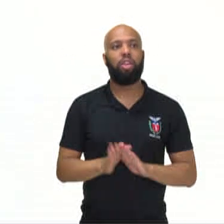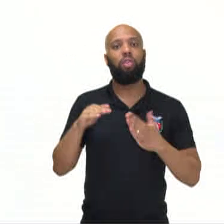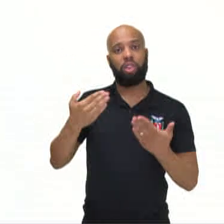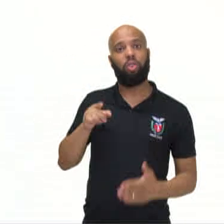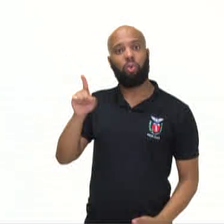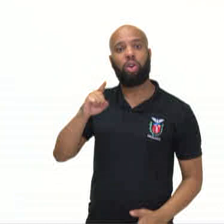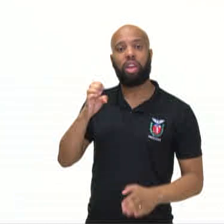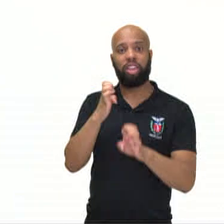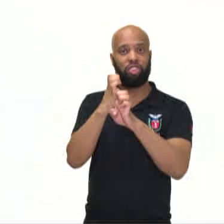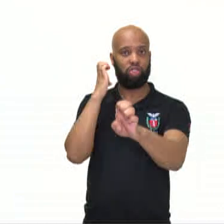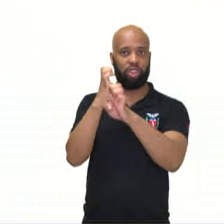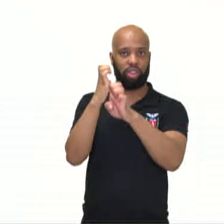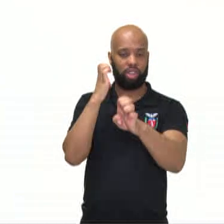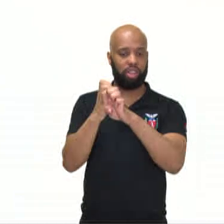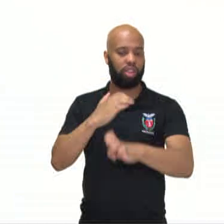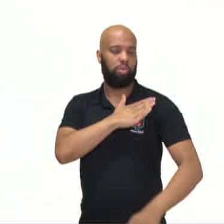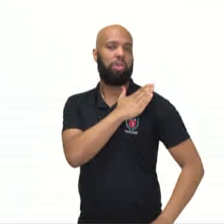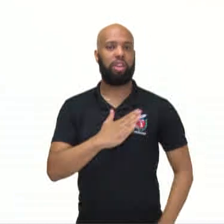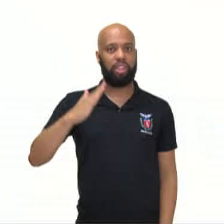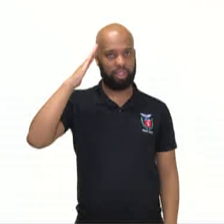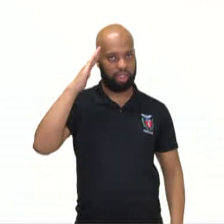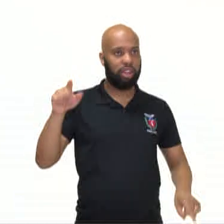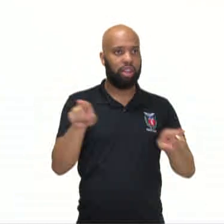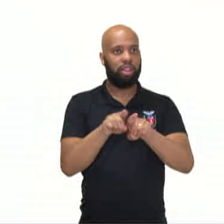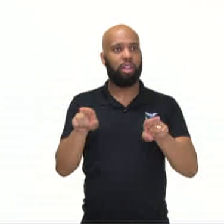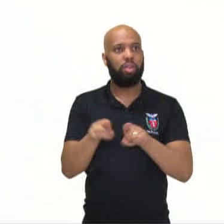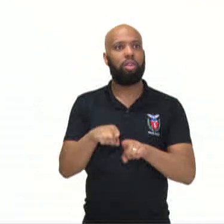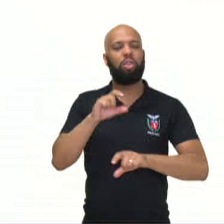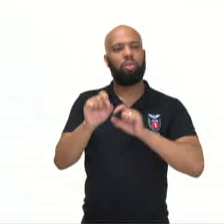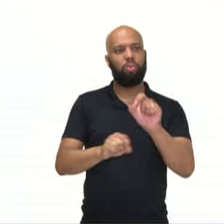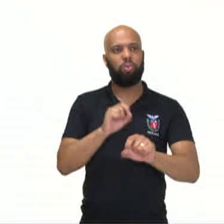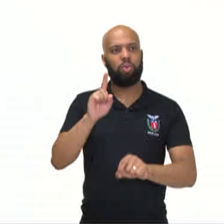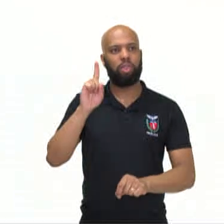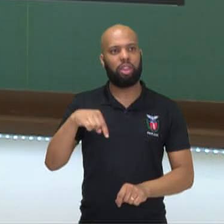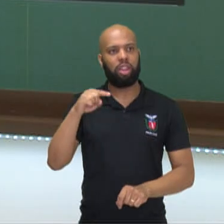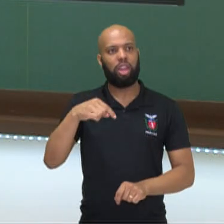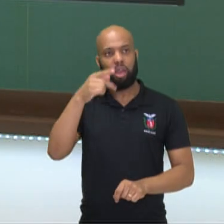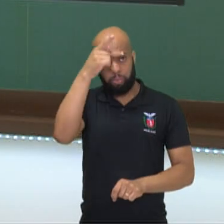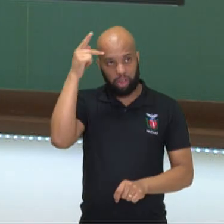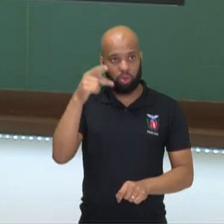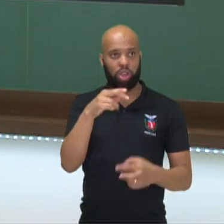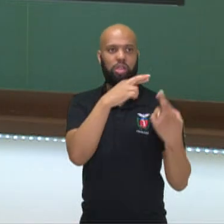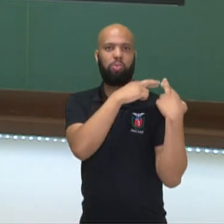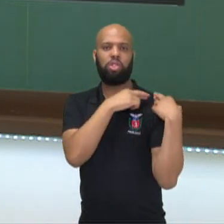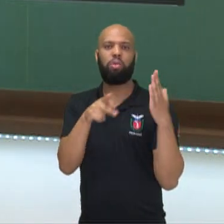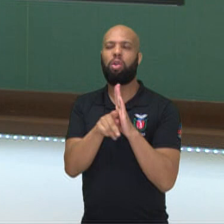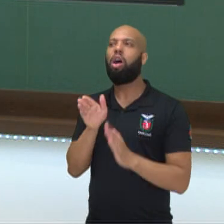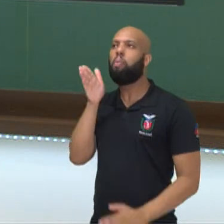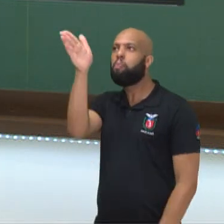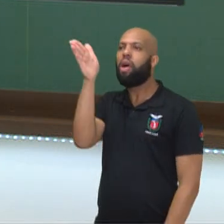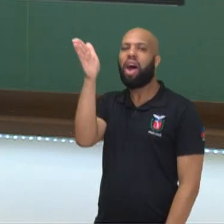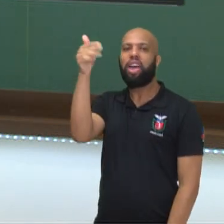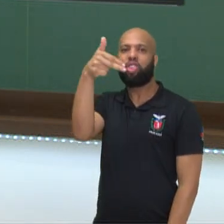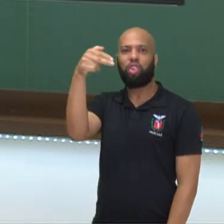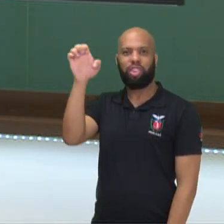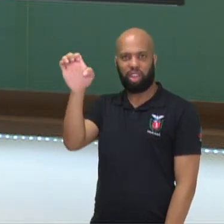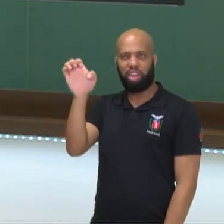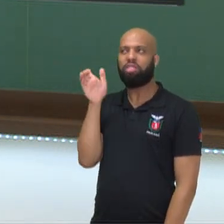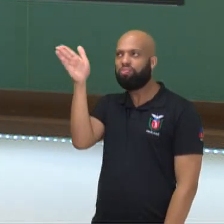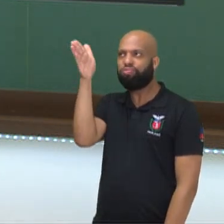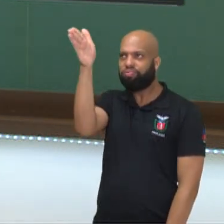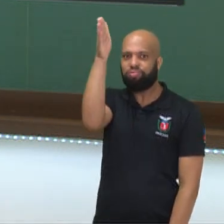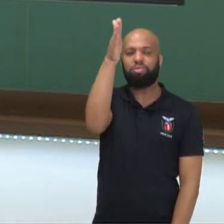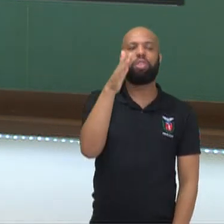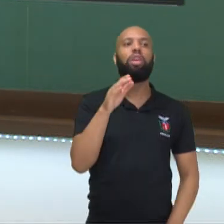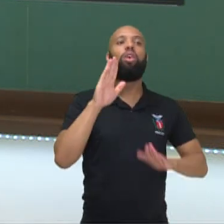Ele foi um engenheiro militar e sertanista, responsável então por desbravar os sertões. Por sua